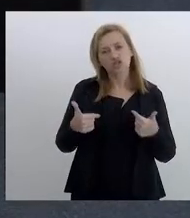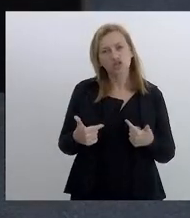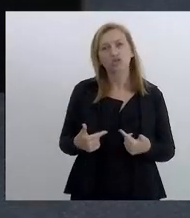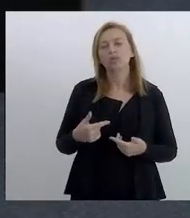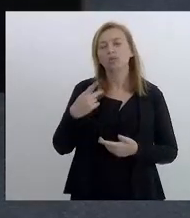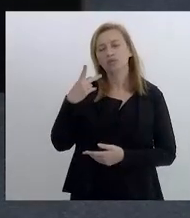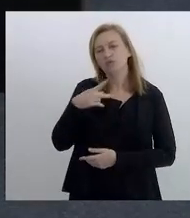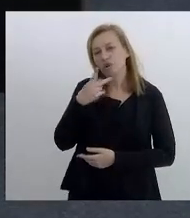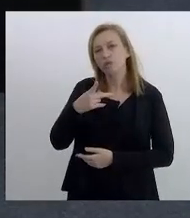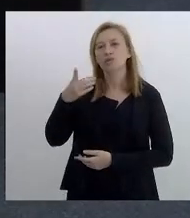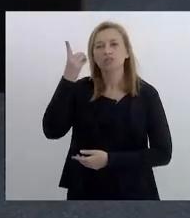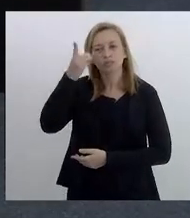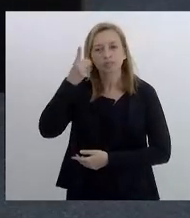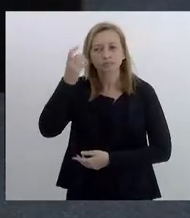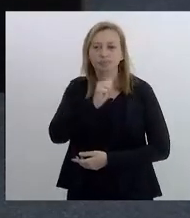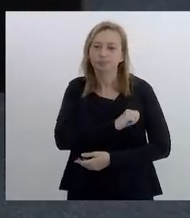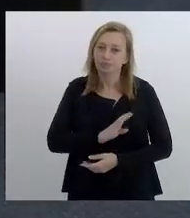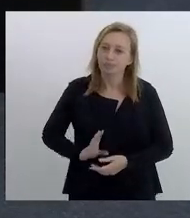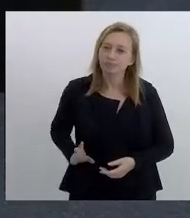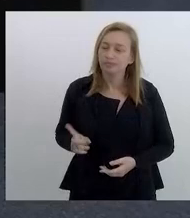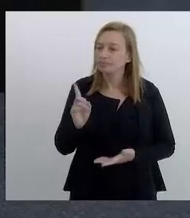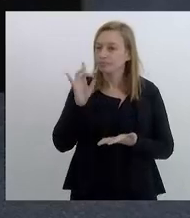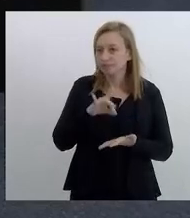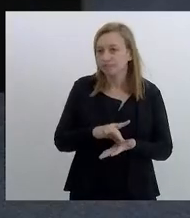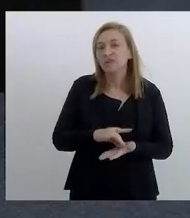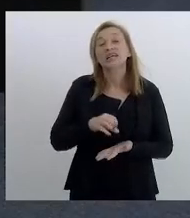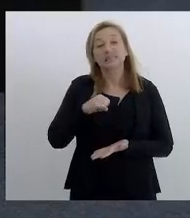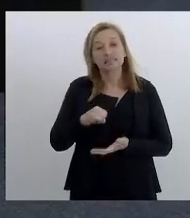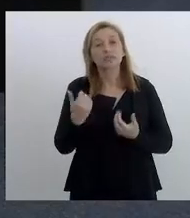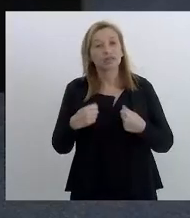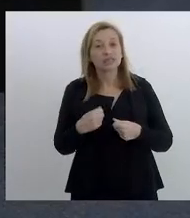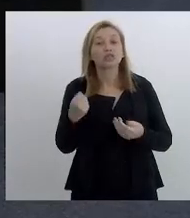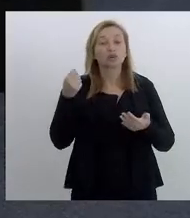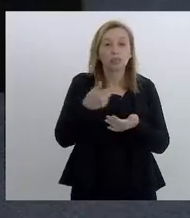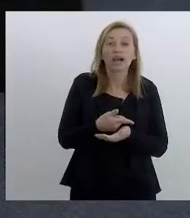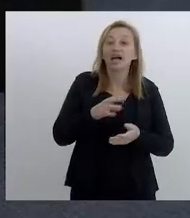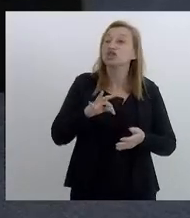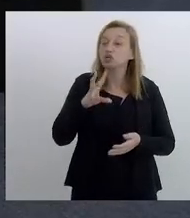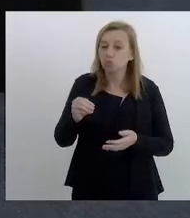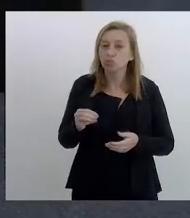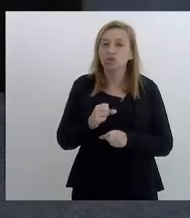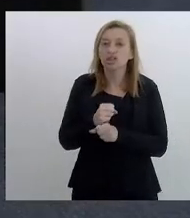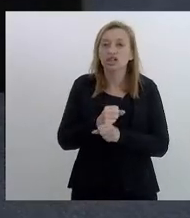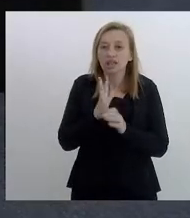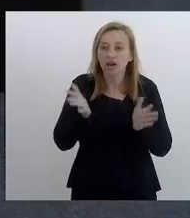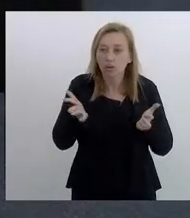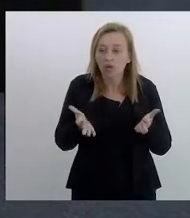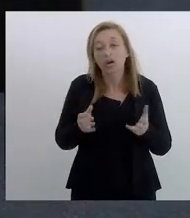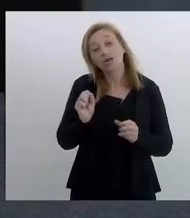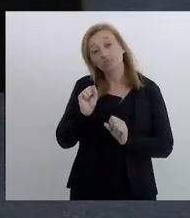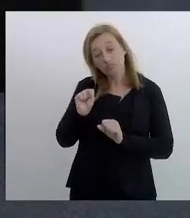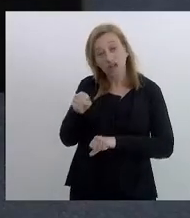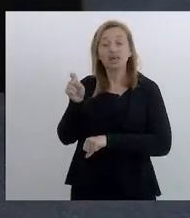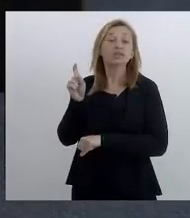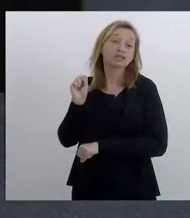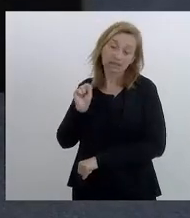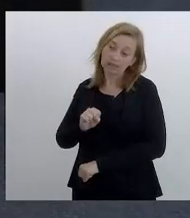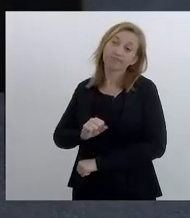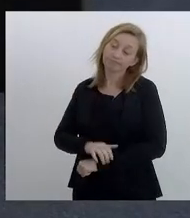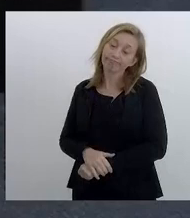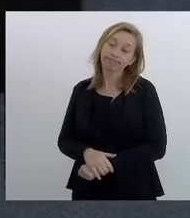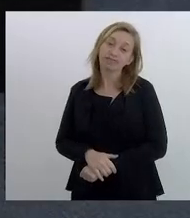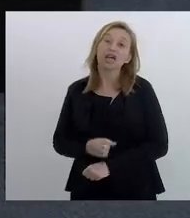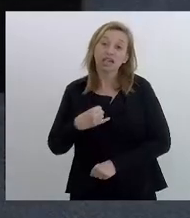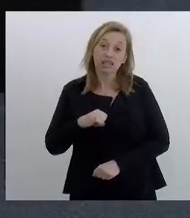deputado André Ciliano, não é real. Se fosse preciso pagar tudo esse ano, também daria. Então,